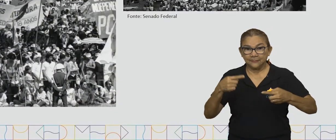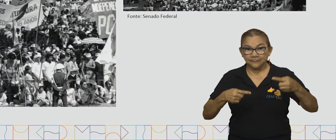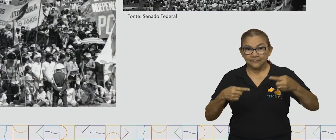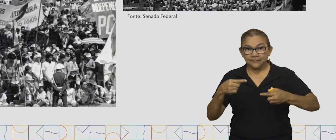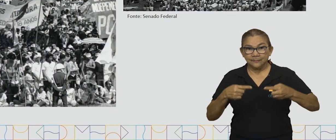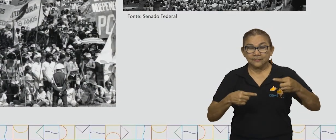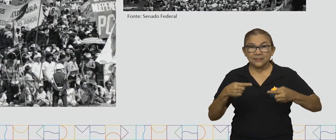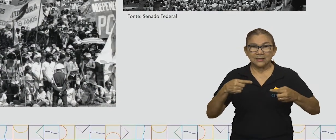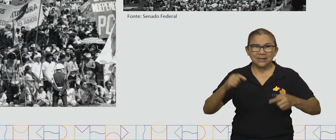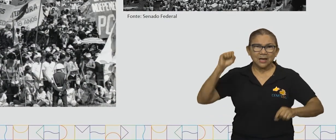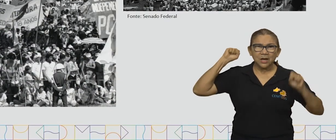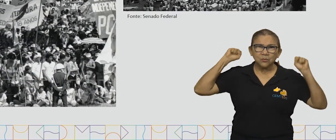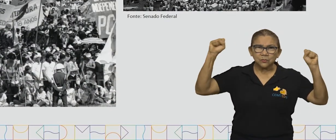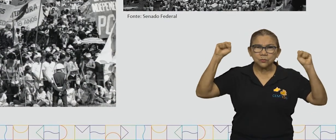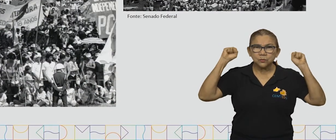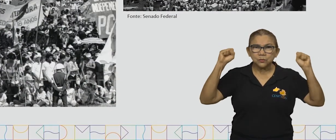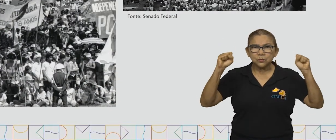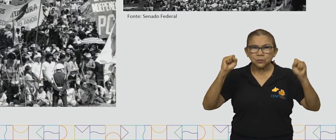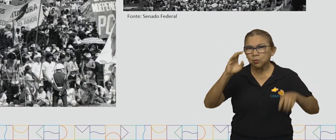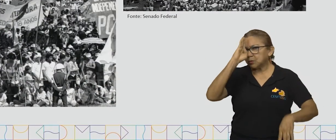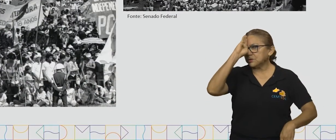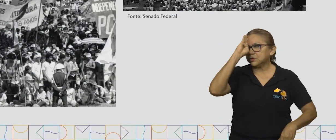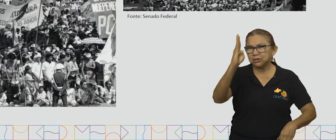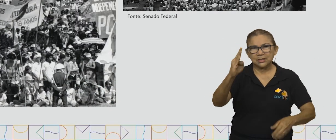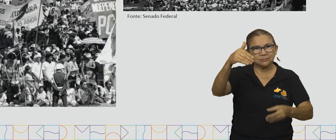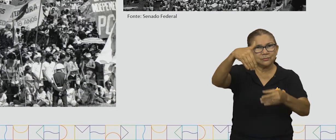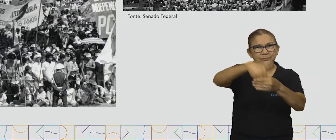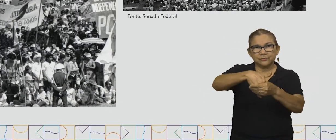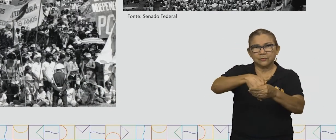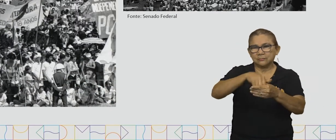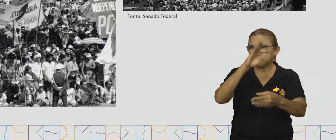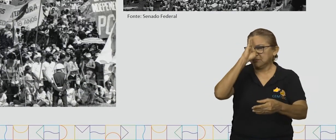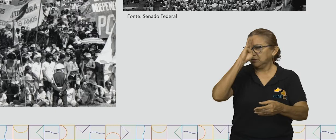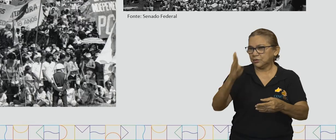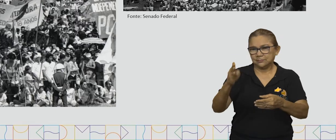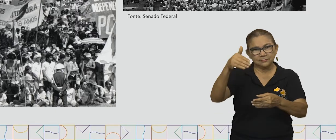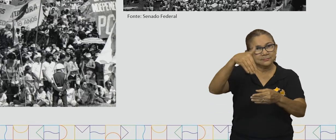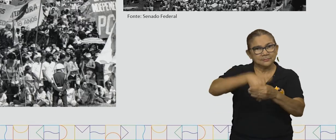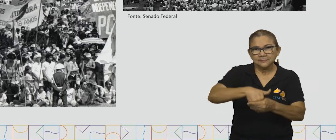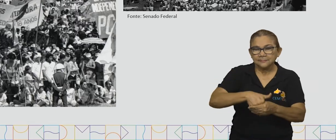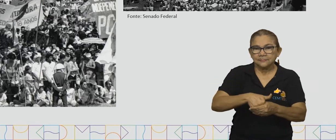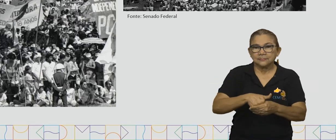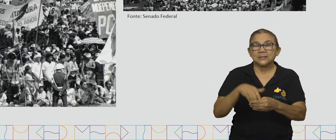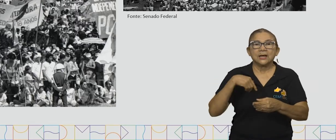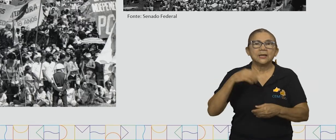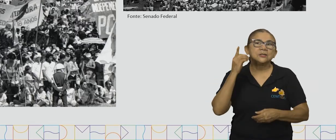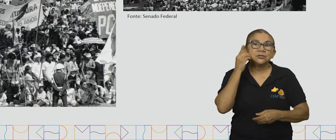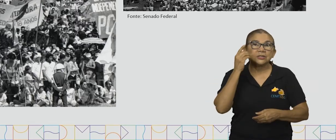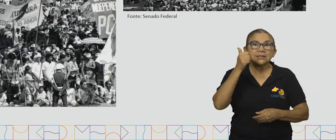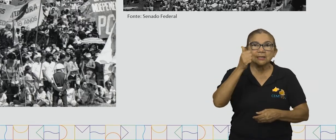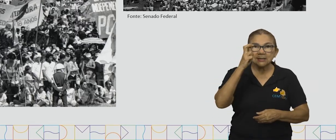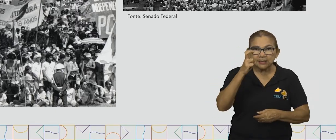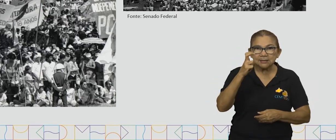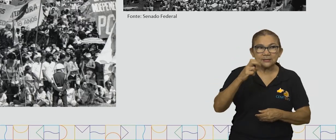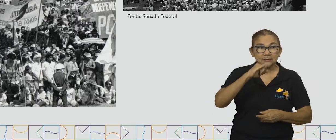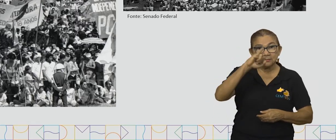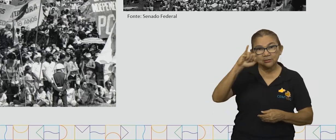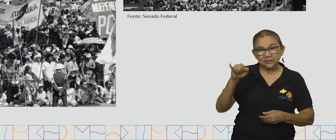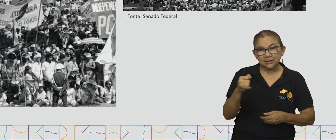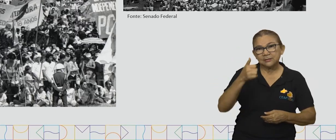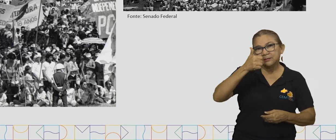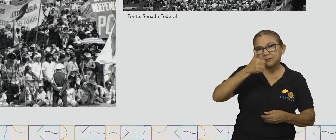realização de eleições para a presidência e democratização do país. Até que em 15 de janeiro de